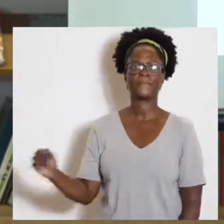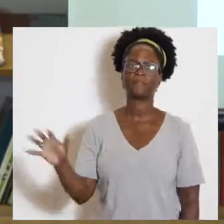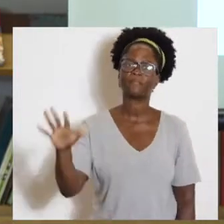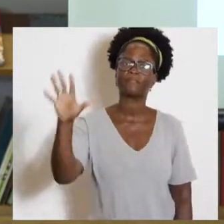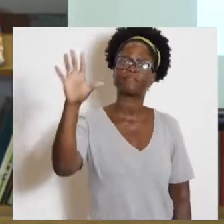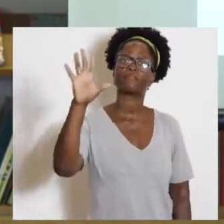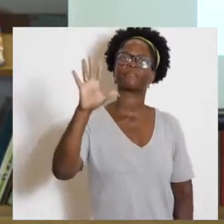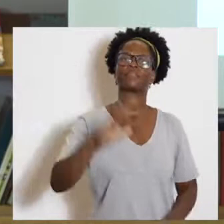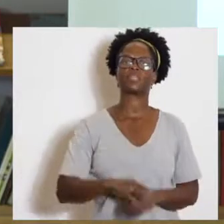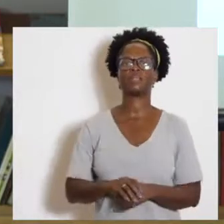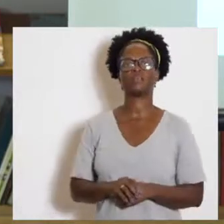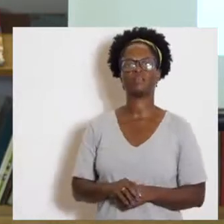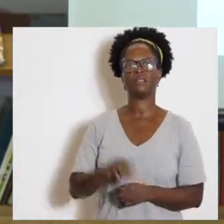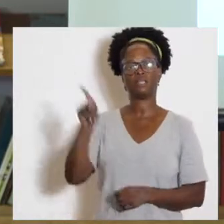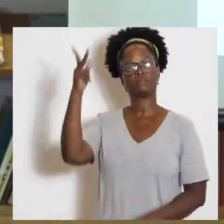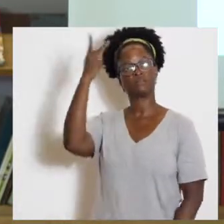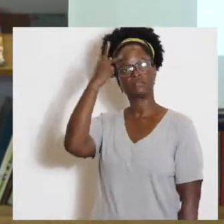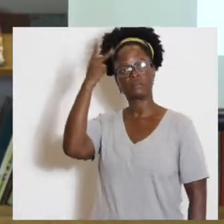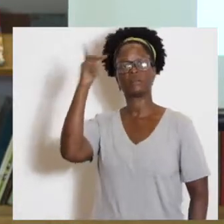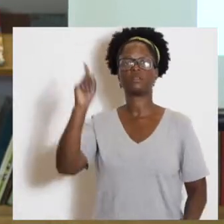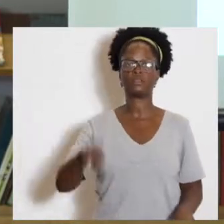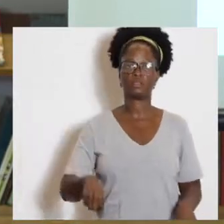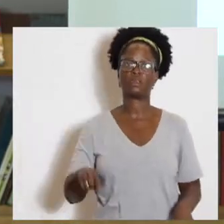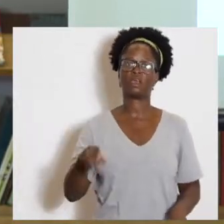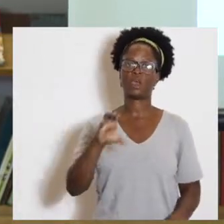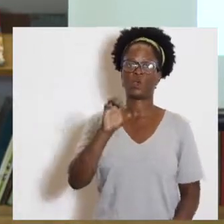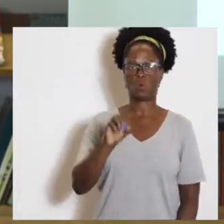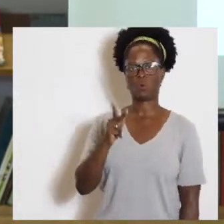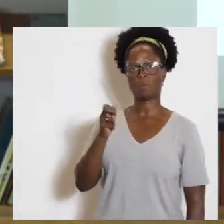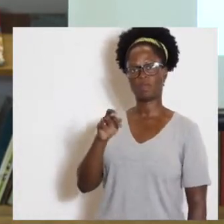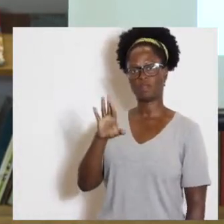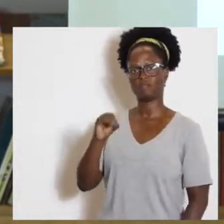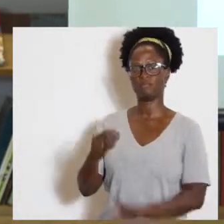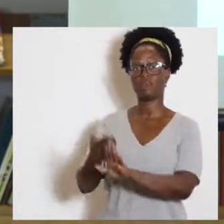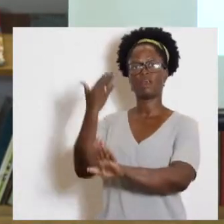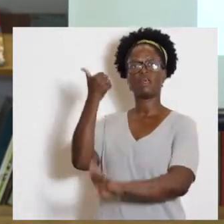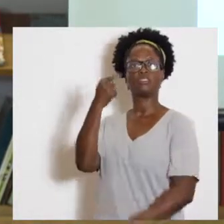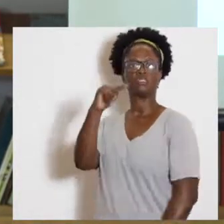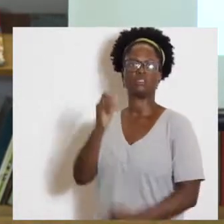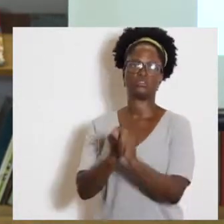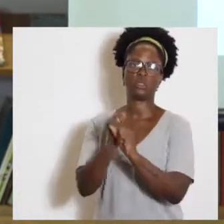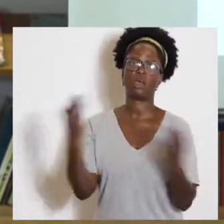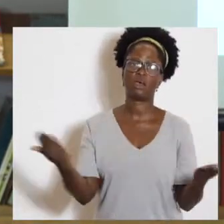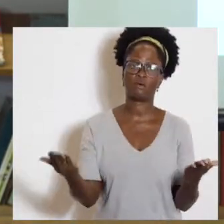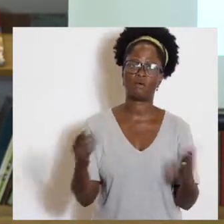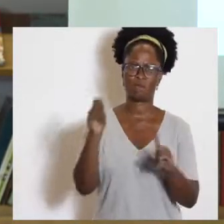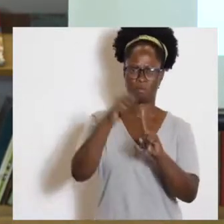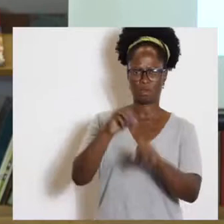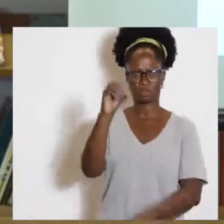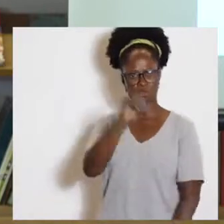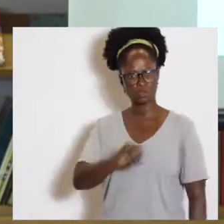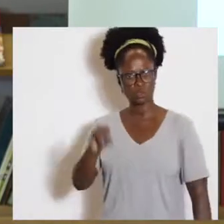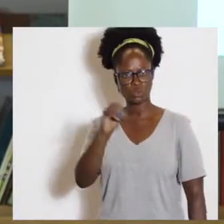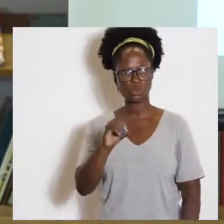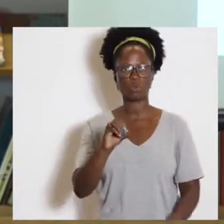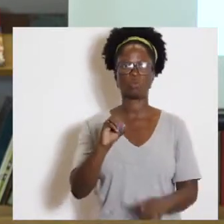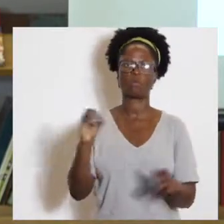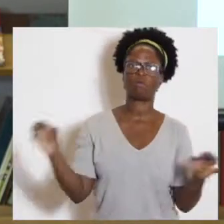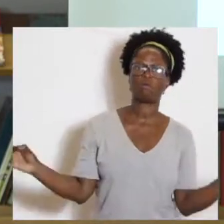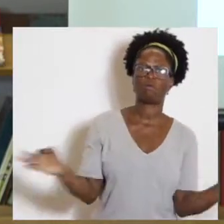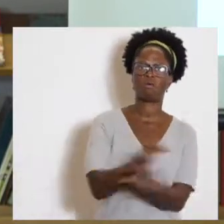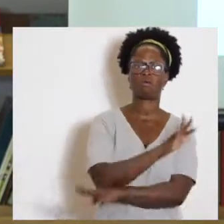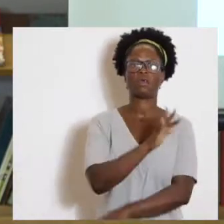criado na periferia de são paulo que é a cooperifa a 17 anos agora em outubro a cooperifa 3